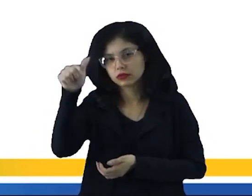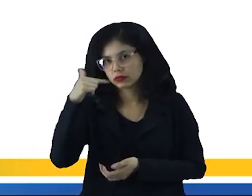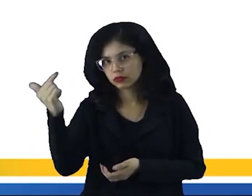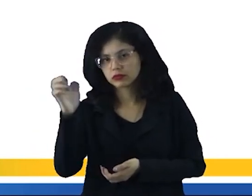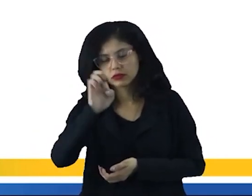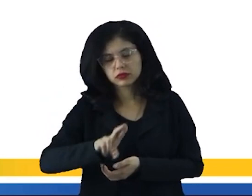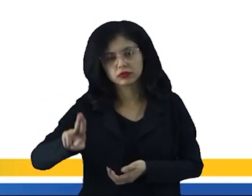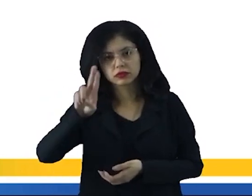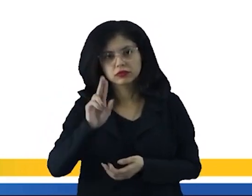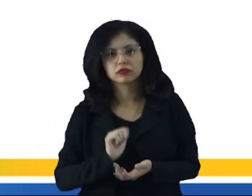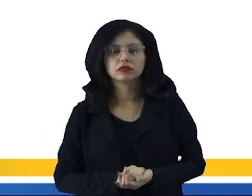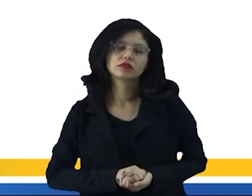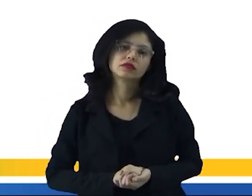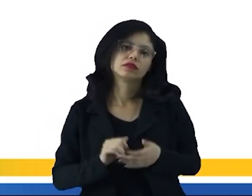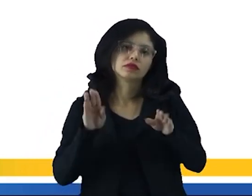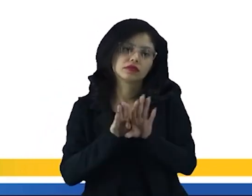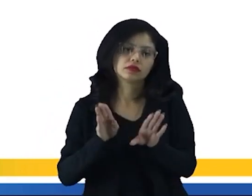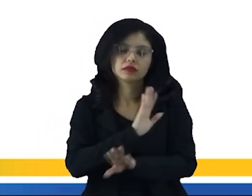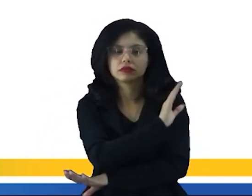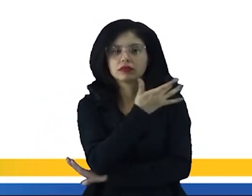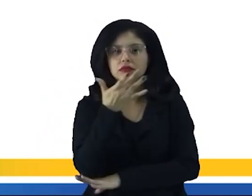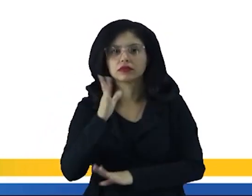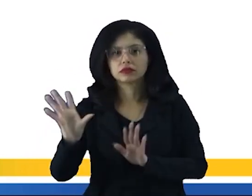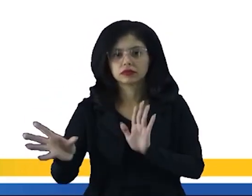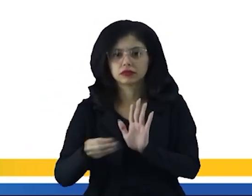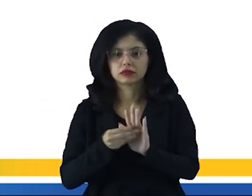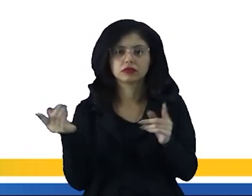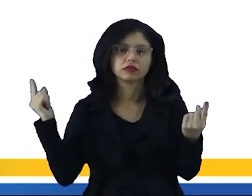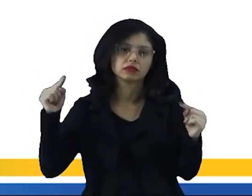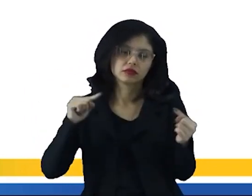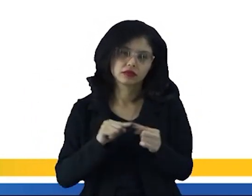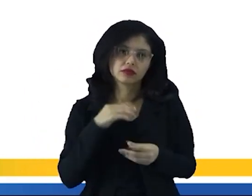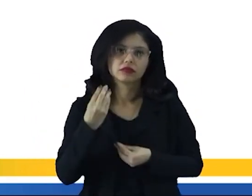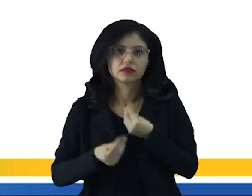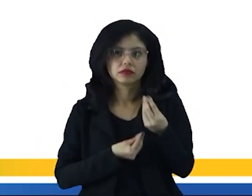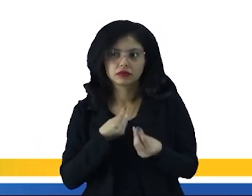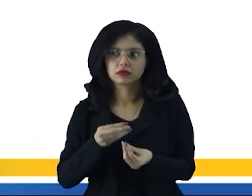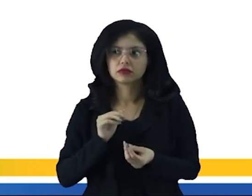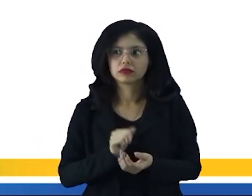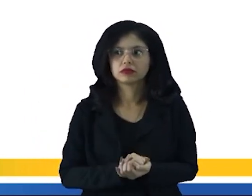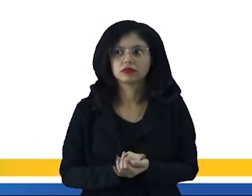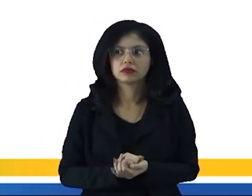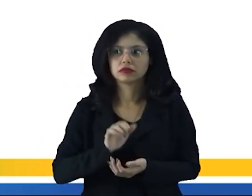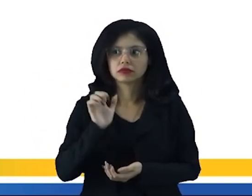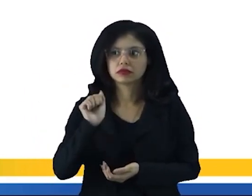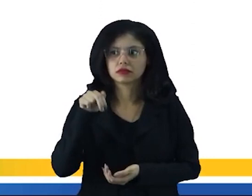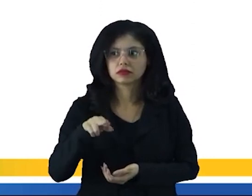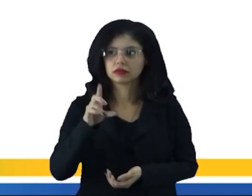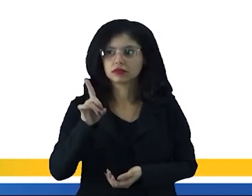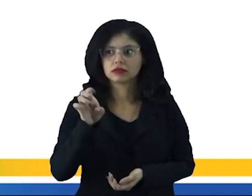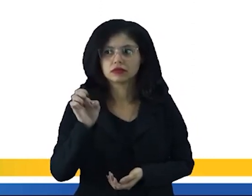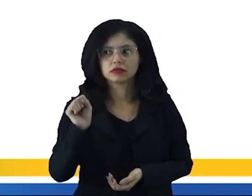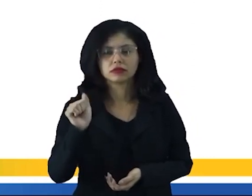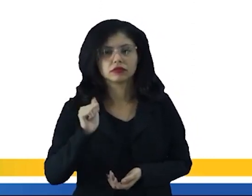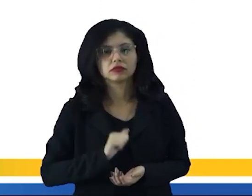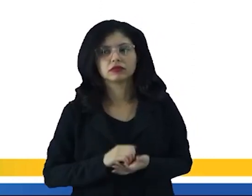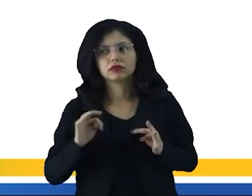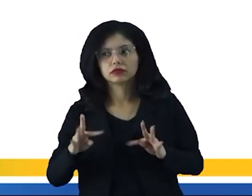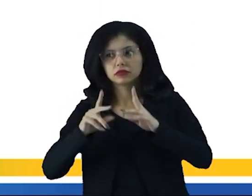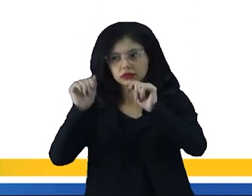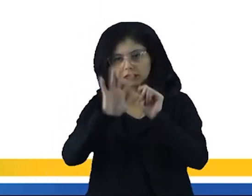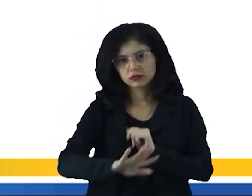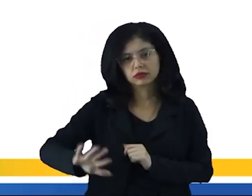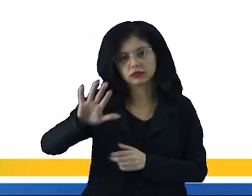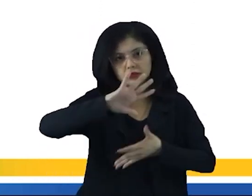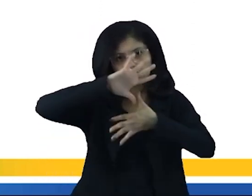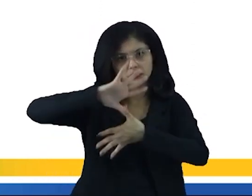Então veja que essa floresta está inclusive próximo de nós, como é o caso dos Andes, a Cordilheira dos Andes. Então toda essa parte azul